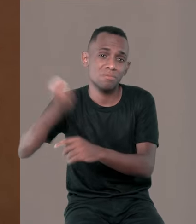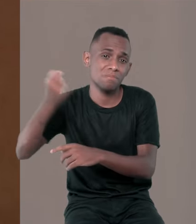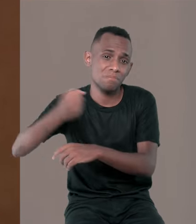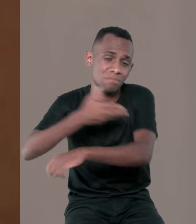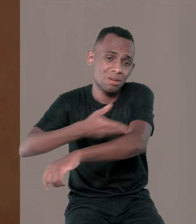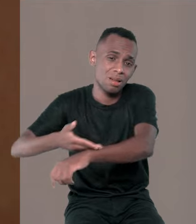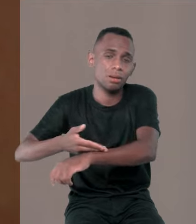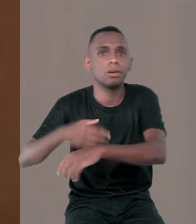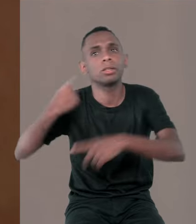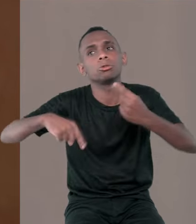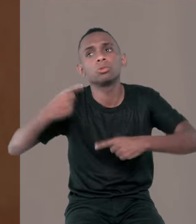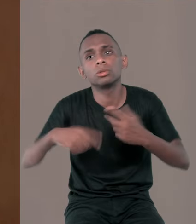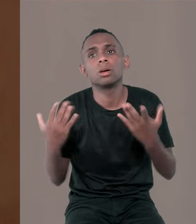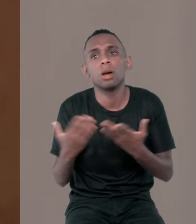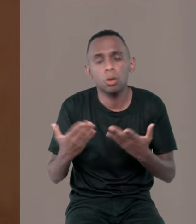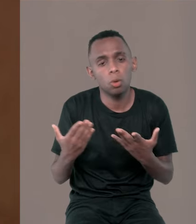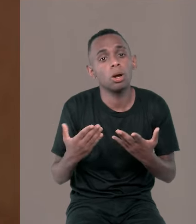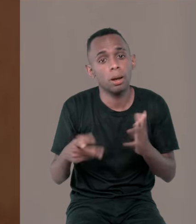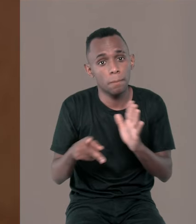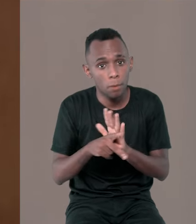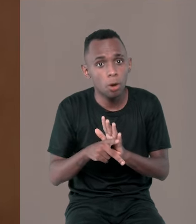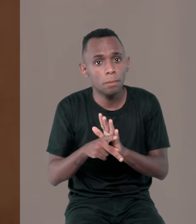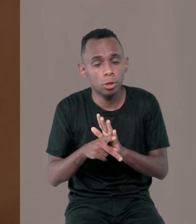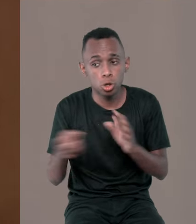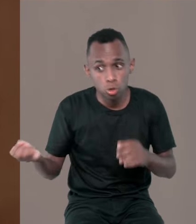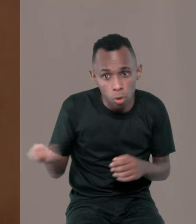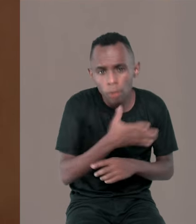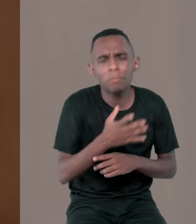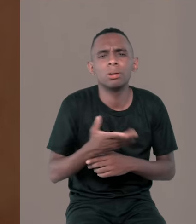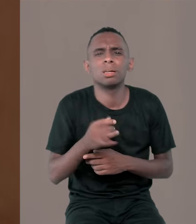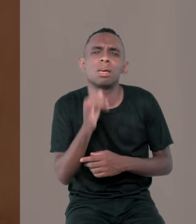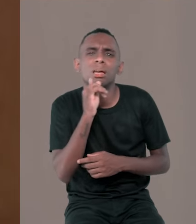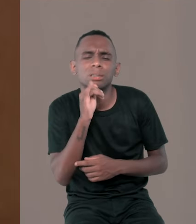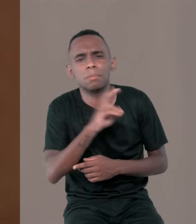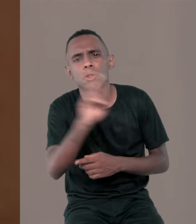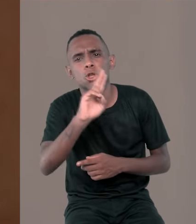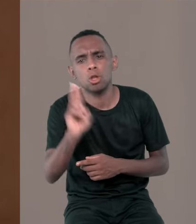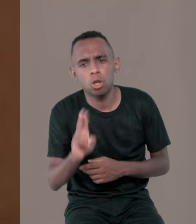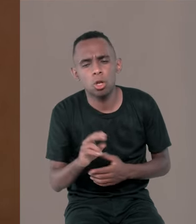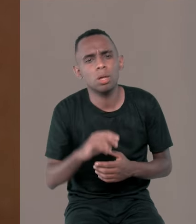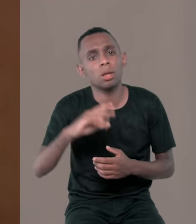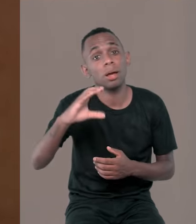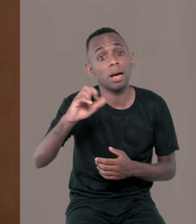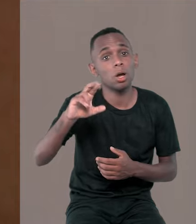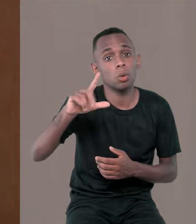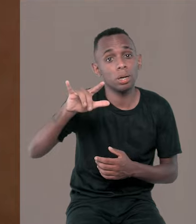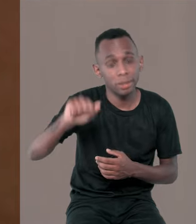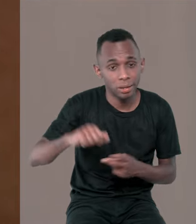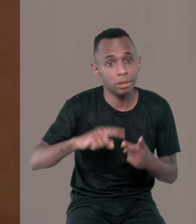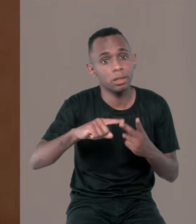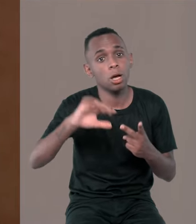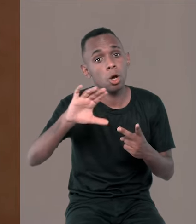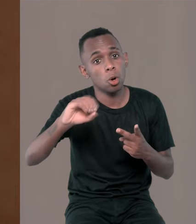vendo discussões acerca do cânone brasileiro contemporâneo, então a gente está escutando nomes como o da Carolina, o